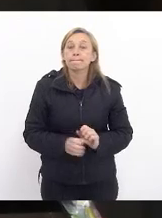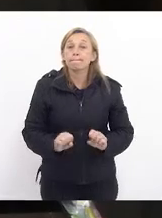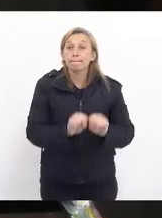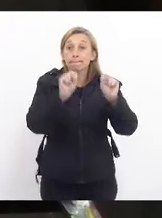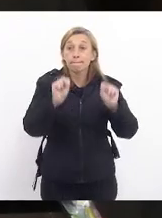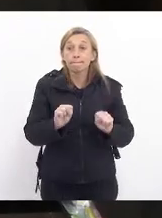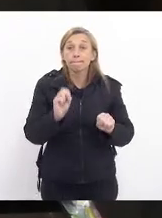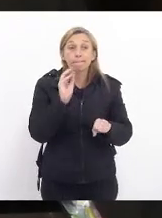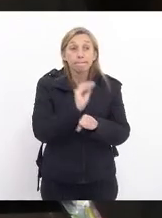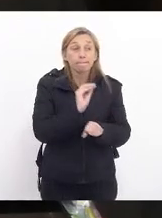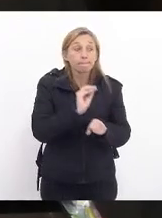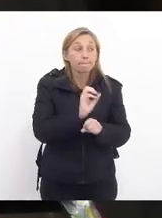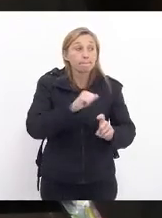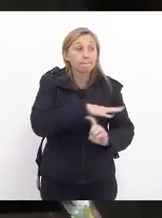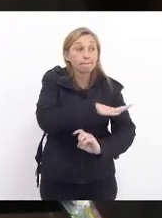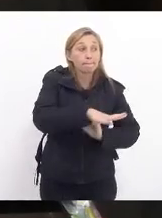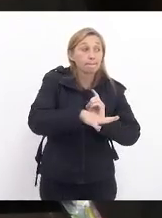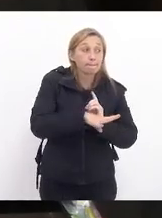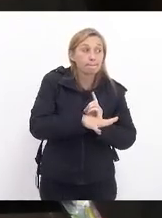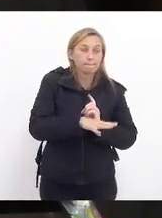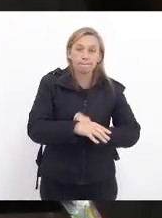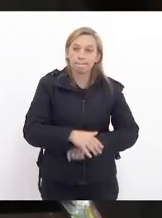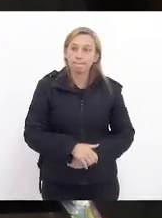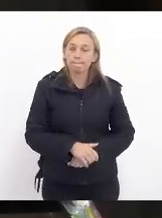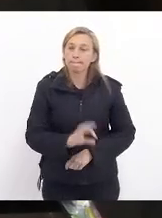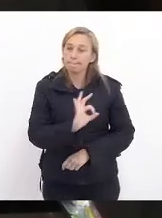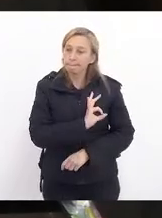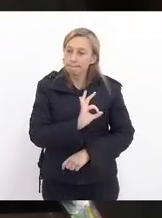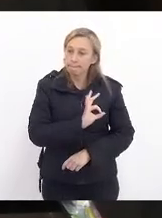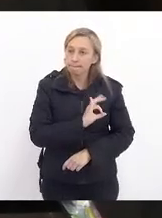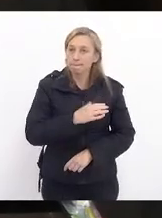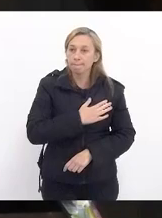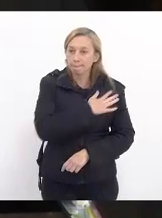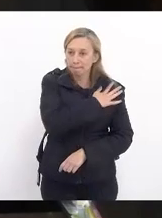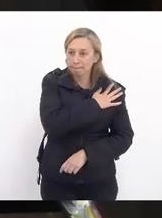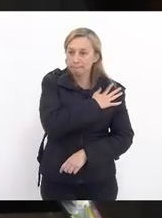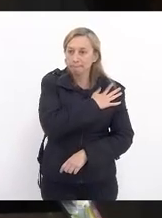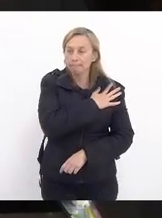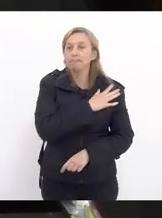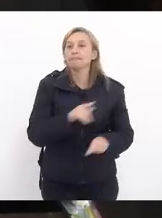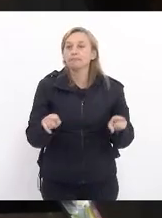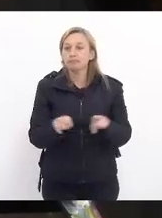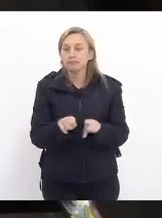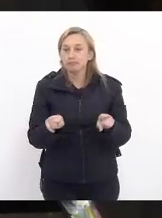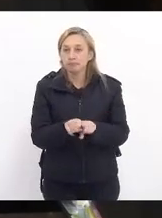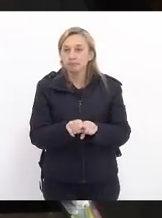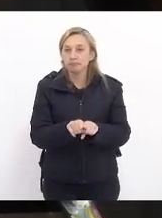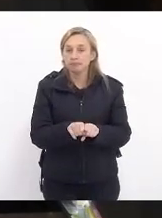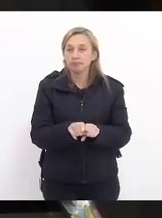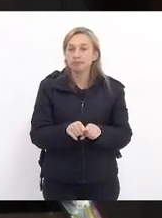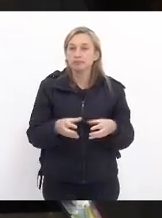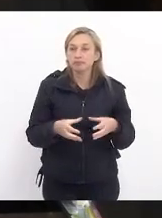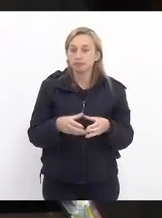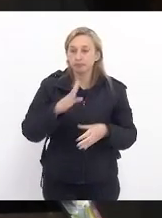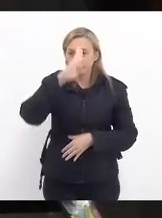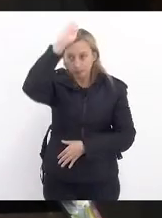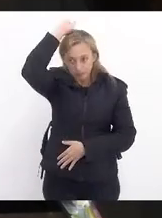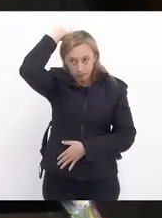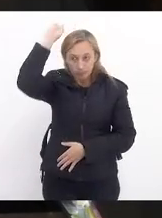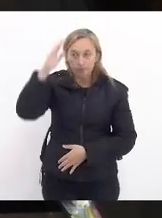sistema de proteção social da polícia militar e do corpo de bombeiros